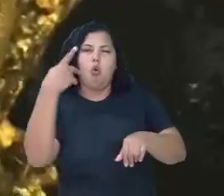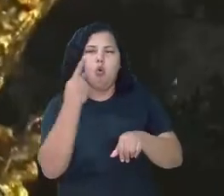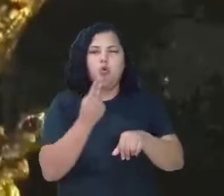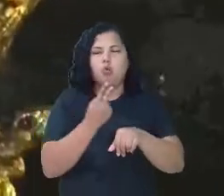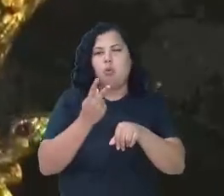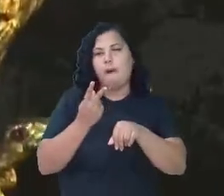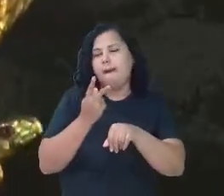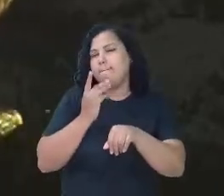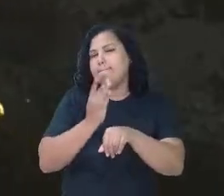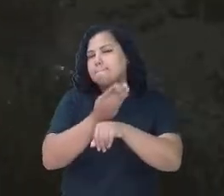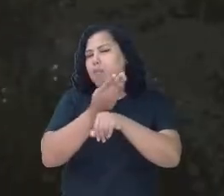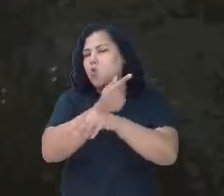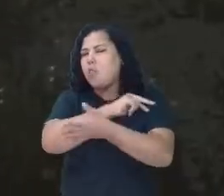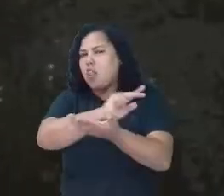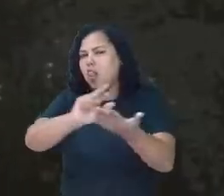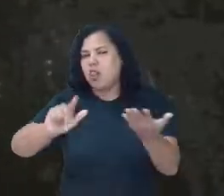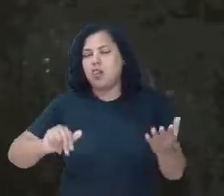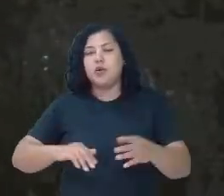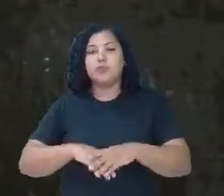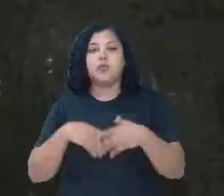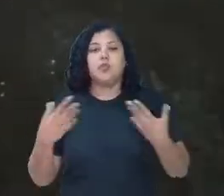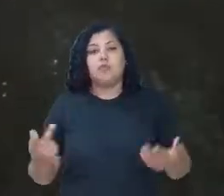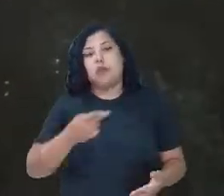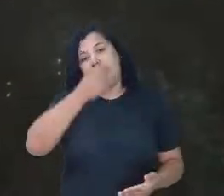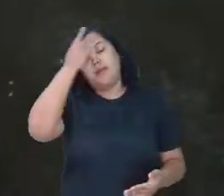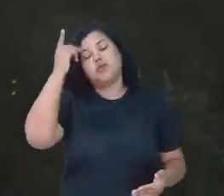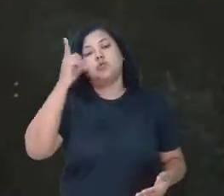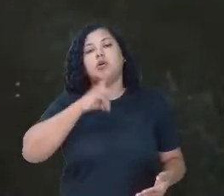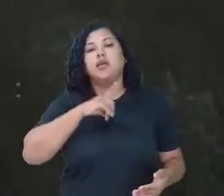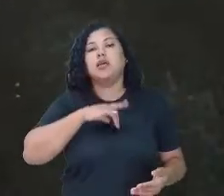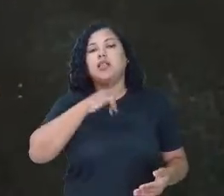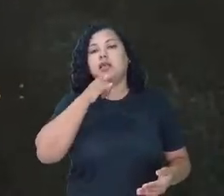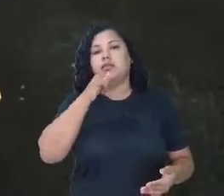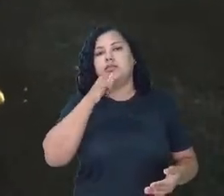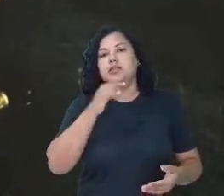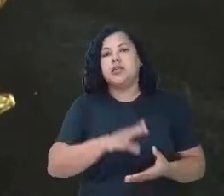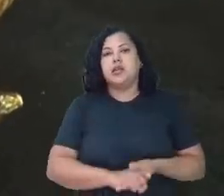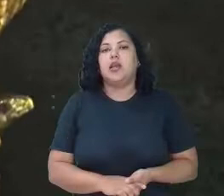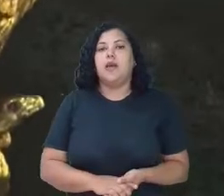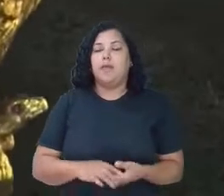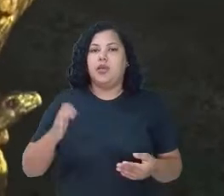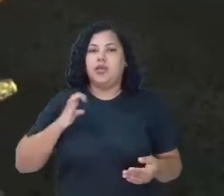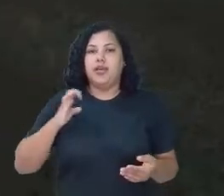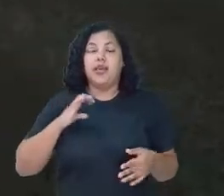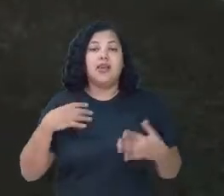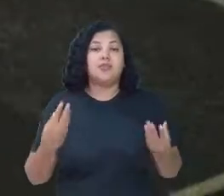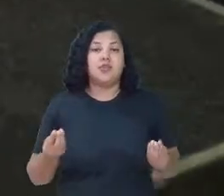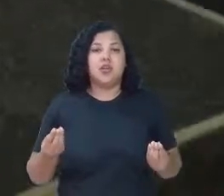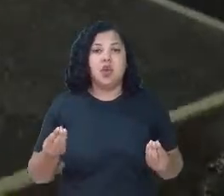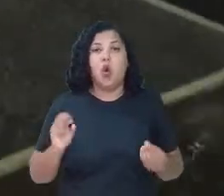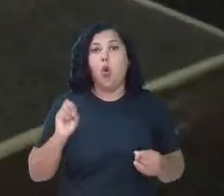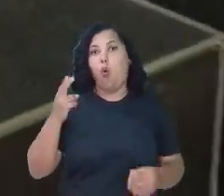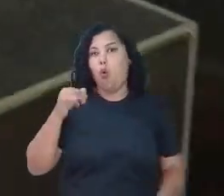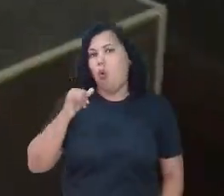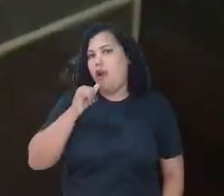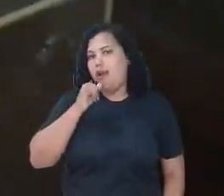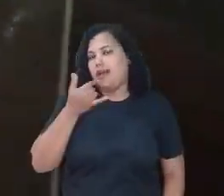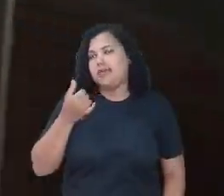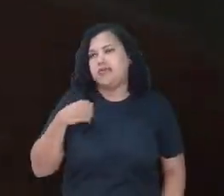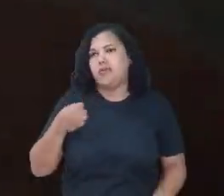Porque para a pessoa ter o nível de riqueza, muitas vezes, ou ele era